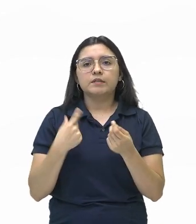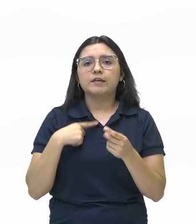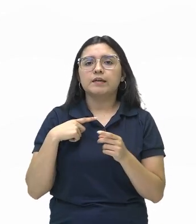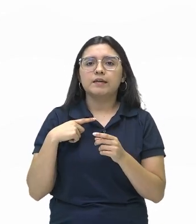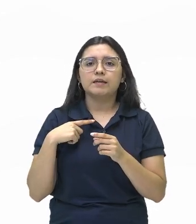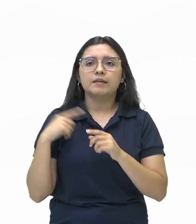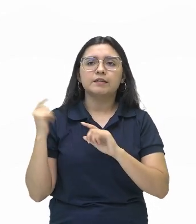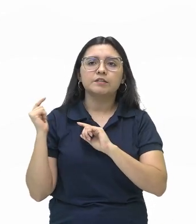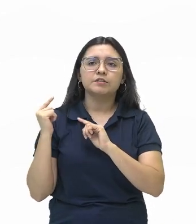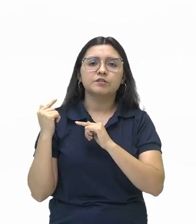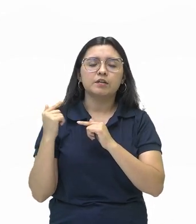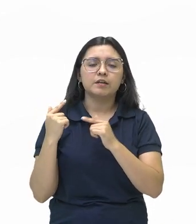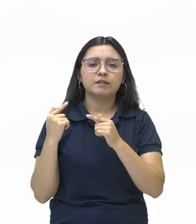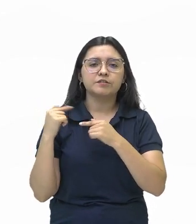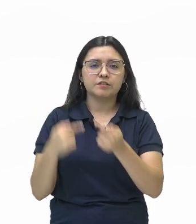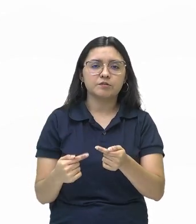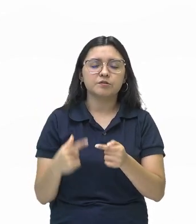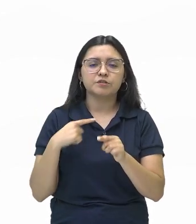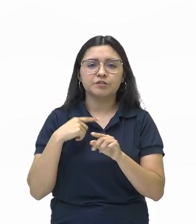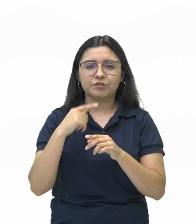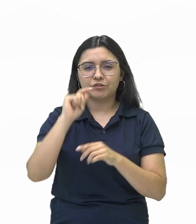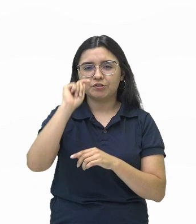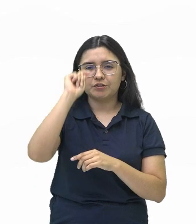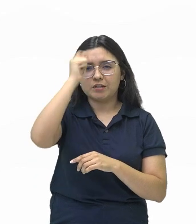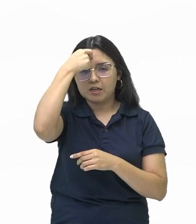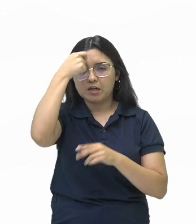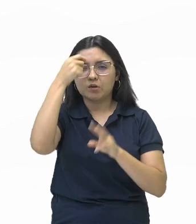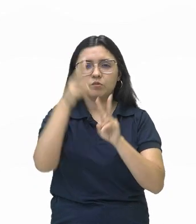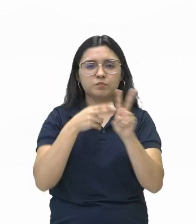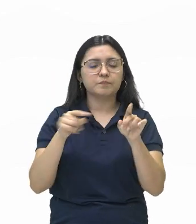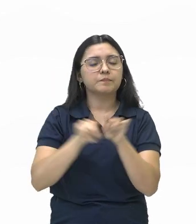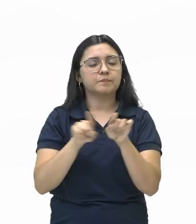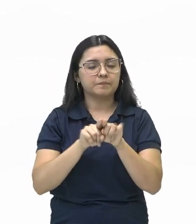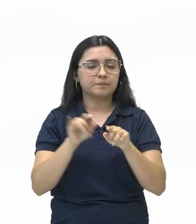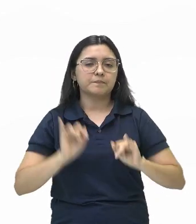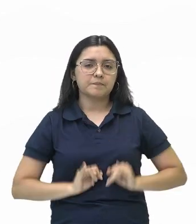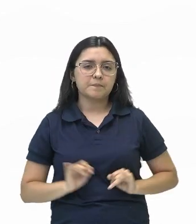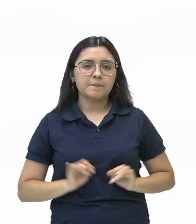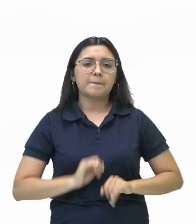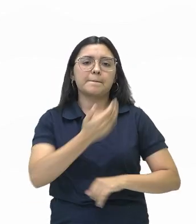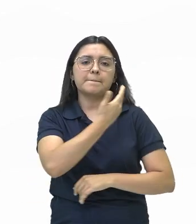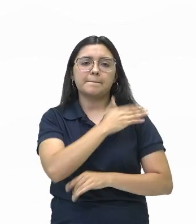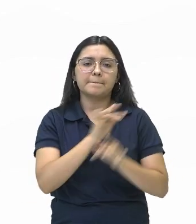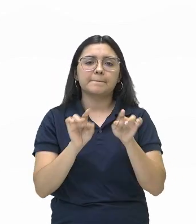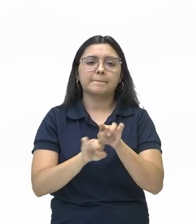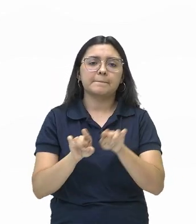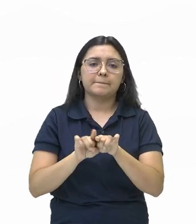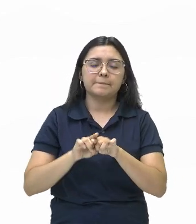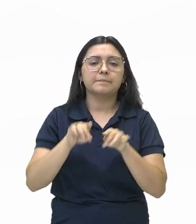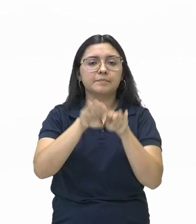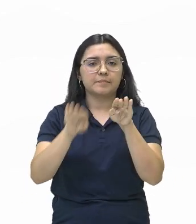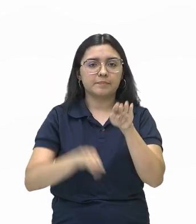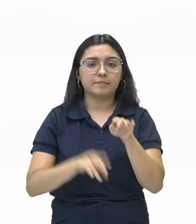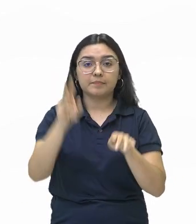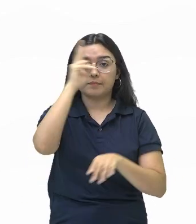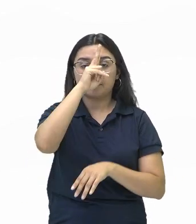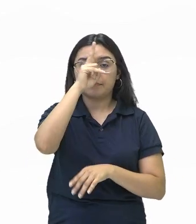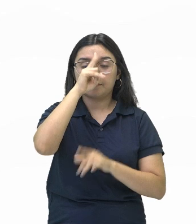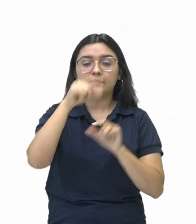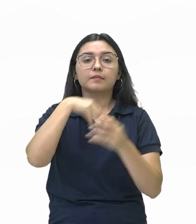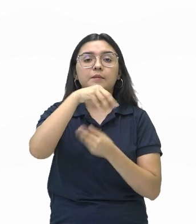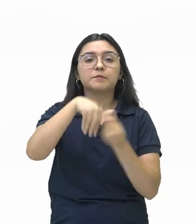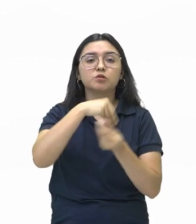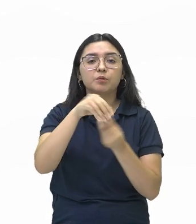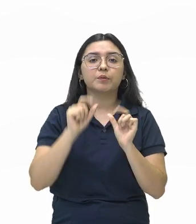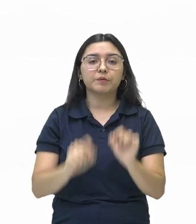negra, branca, também enfrentam discriminação e desigualdades. Lembrando que esses mestiços